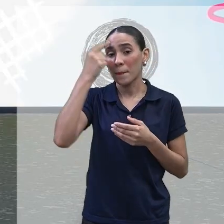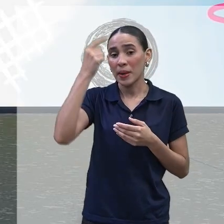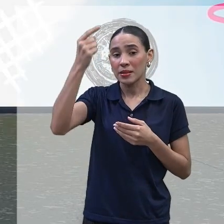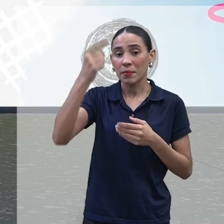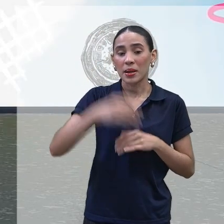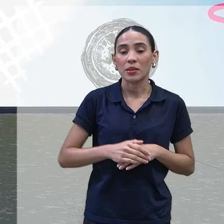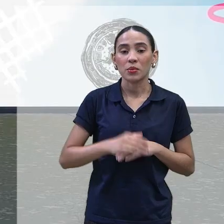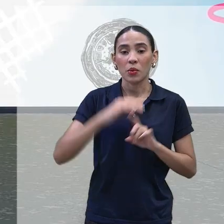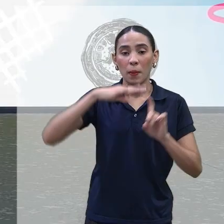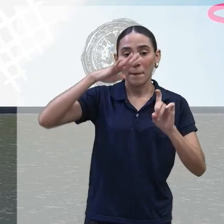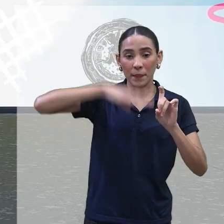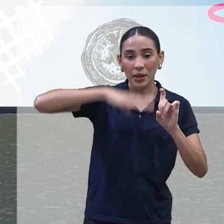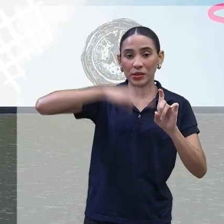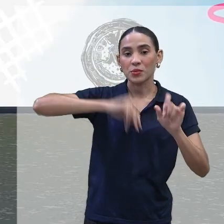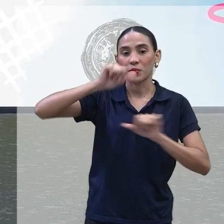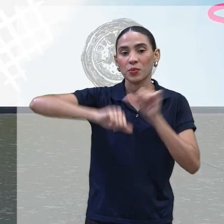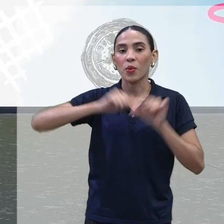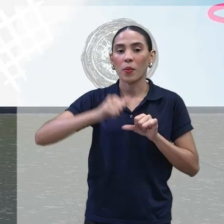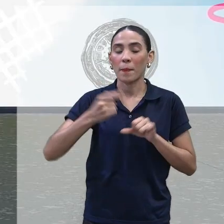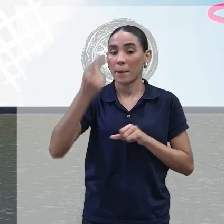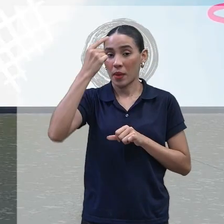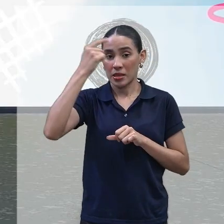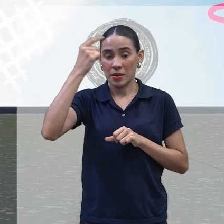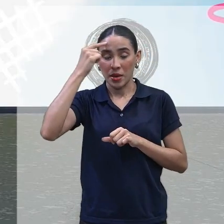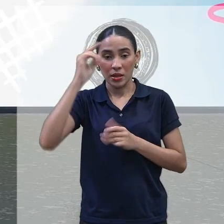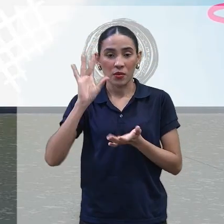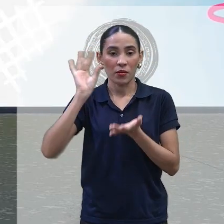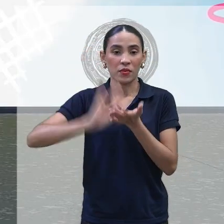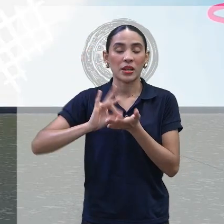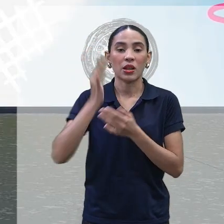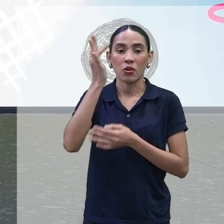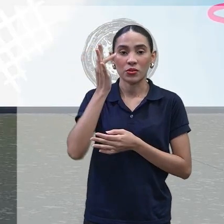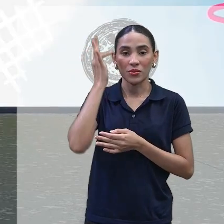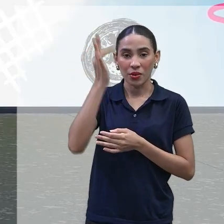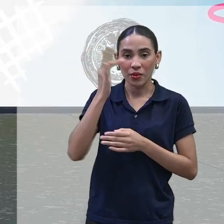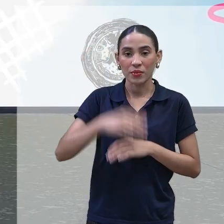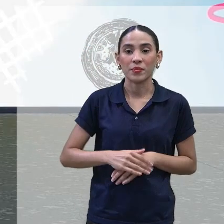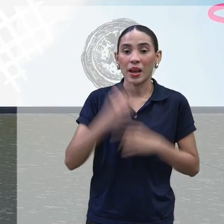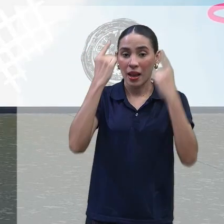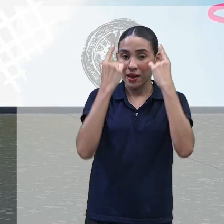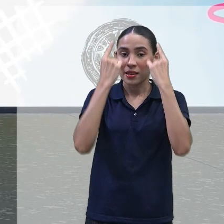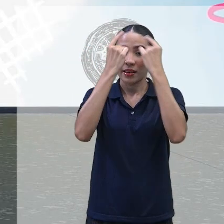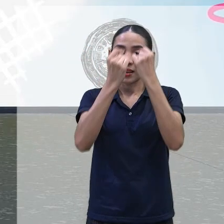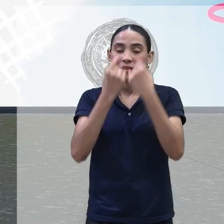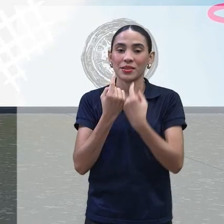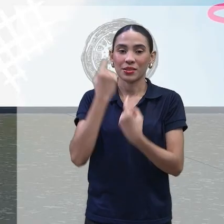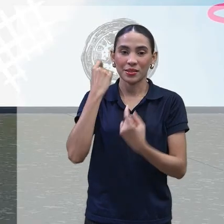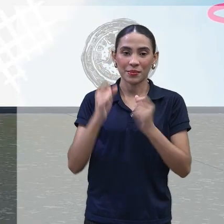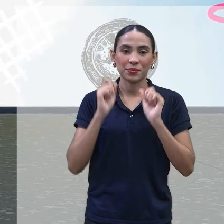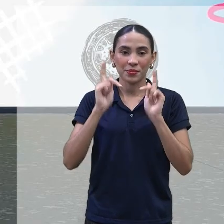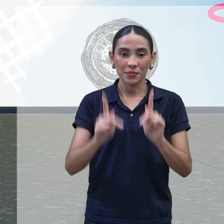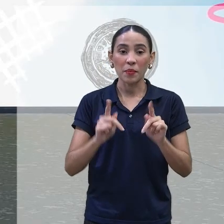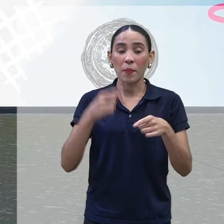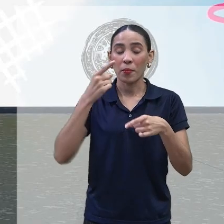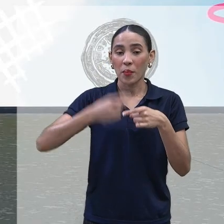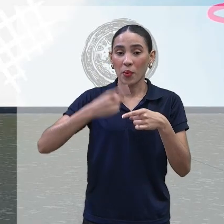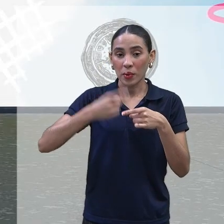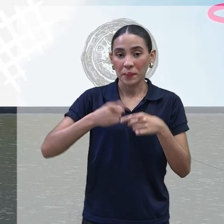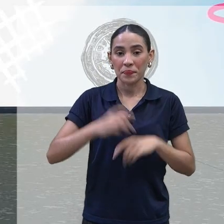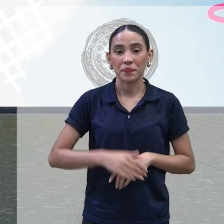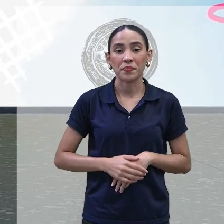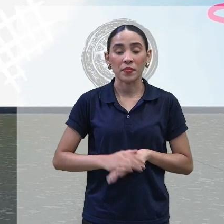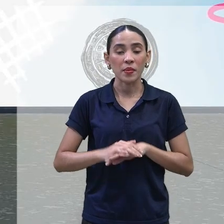pensamento mítico para o pensamento filosófico na Grécia Antiga, tá bom? Porque olha só, gente,